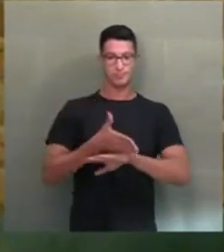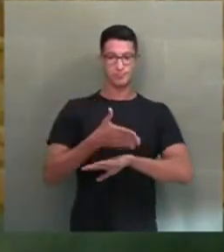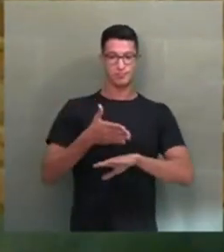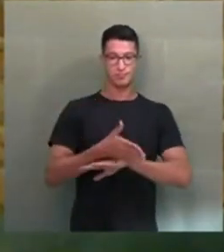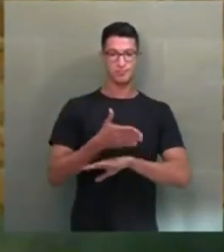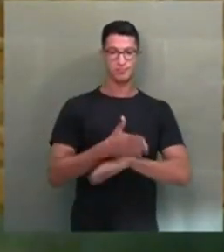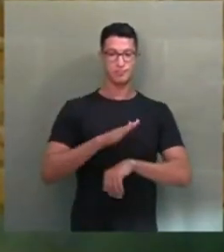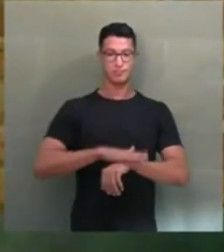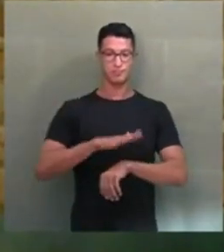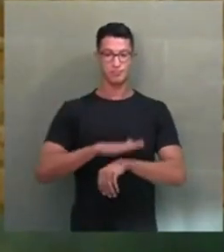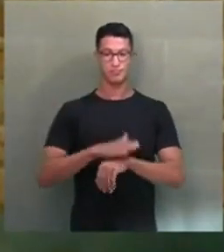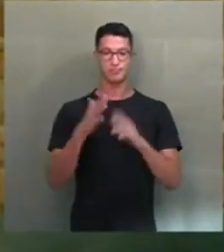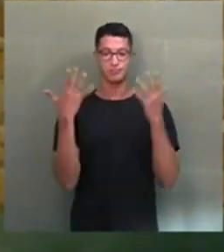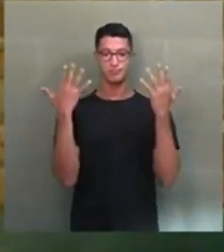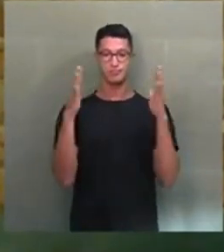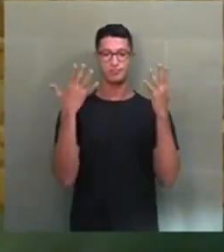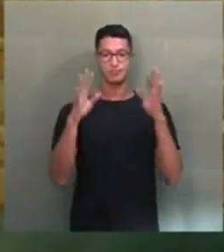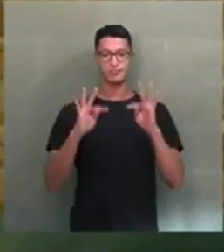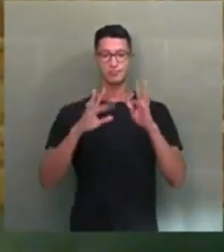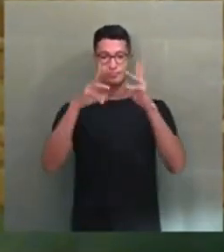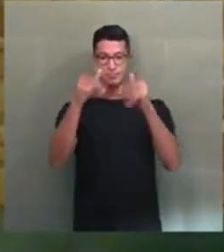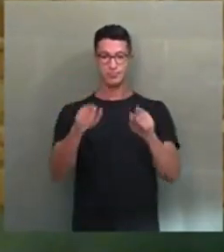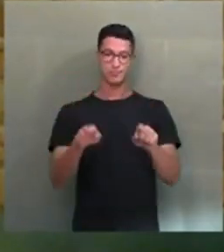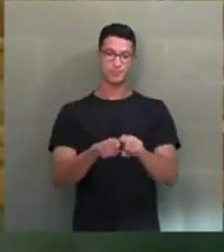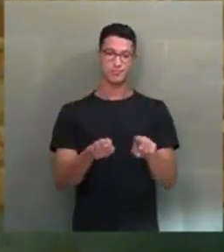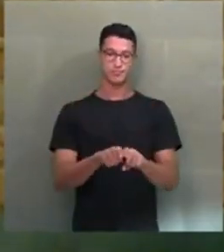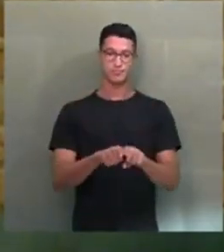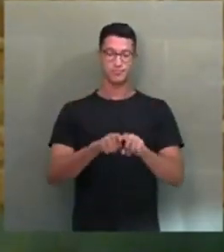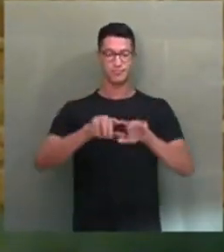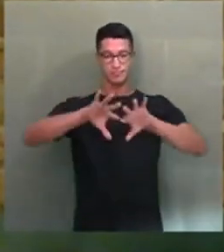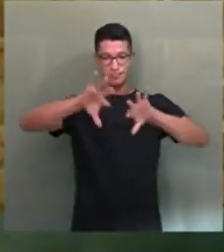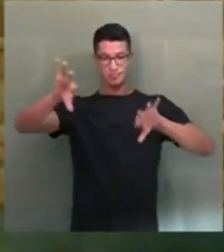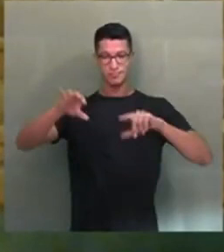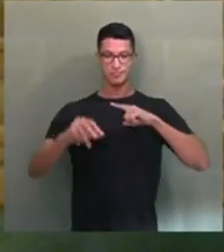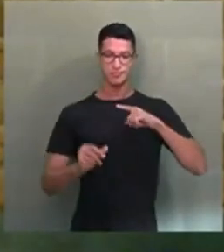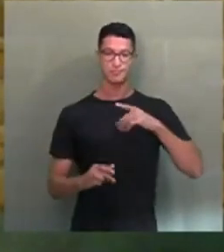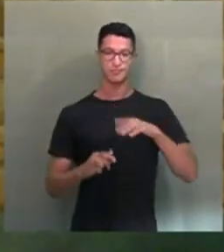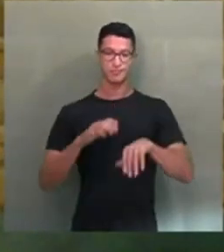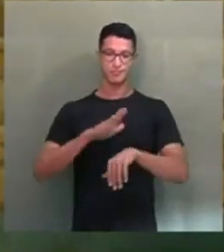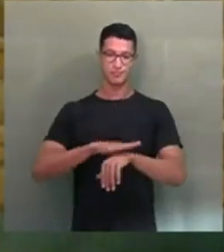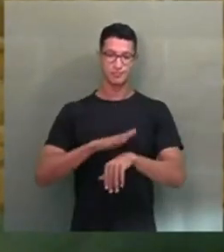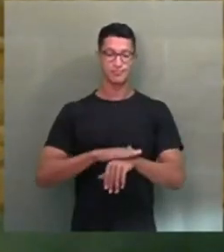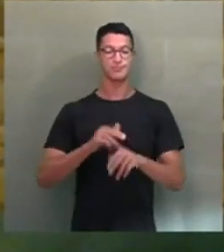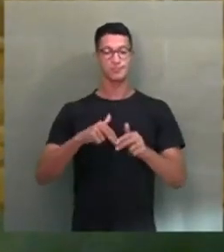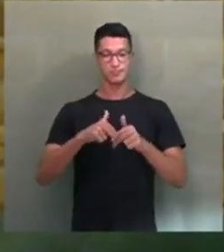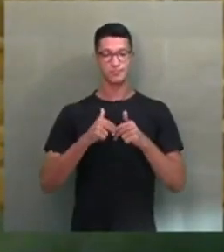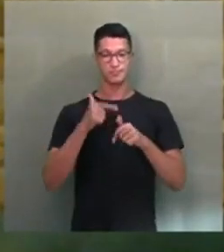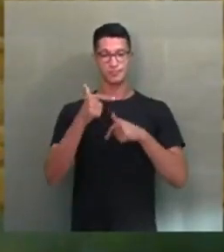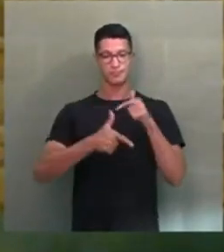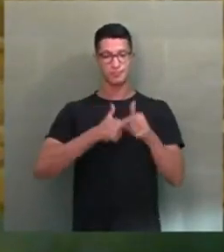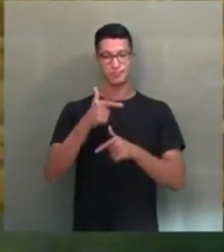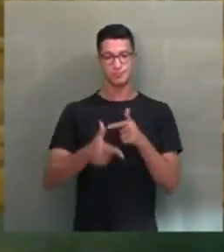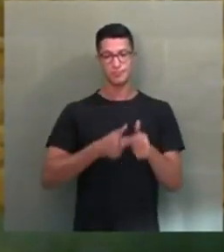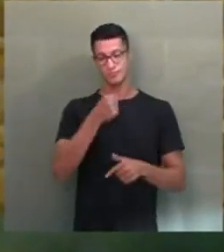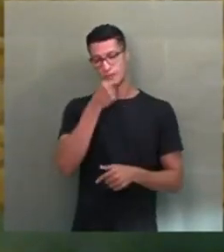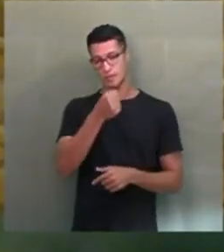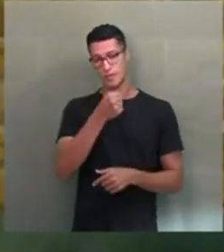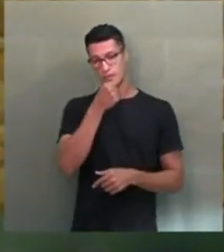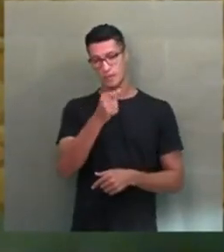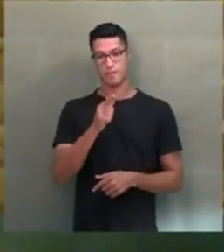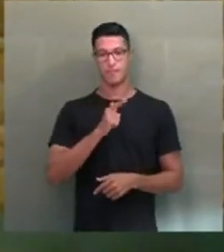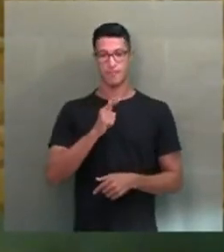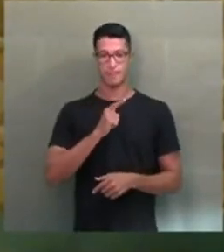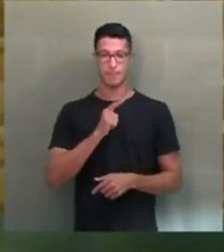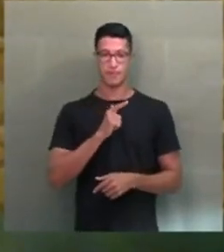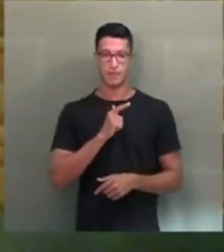nesse momento e parabenizo a todos que também dividiram esse instante e pelo trabalho de todos os jornalistas,